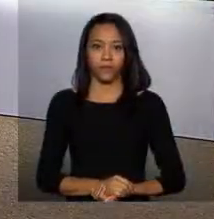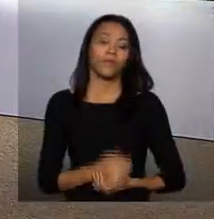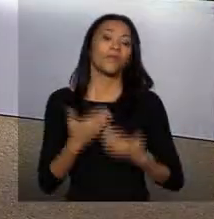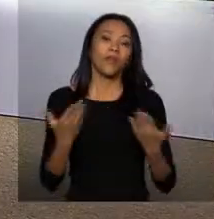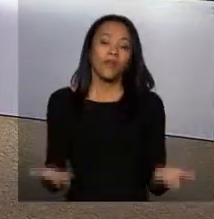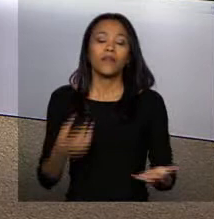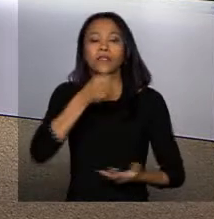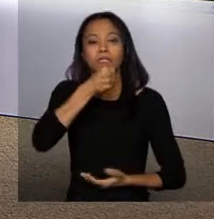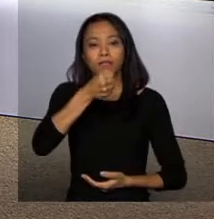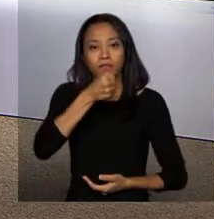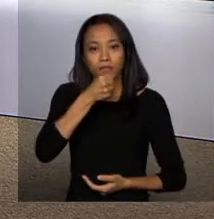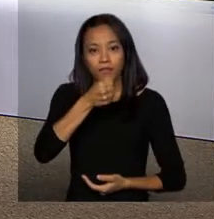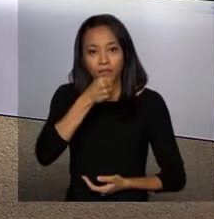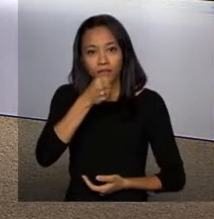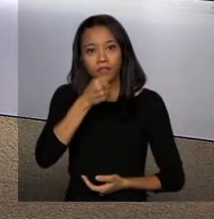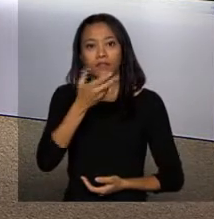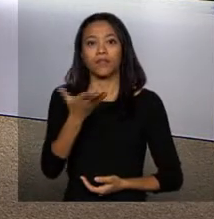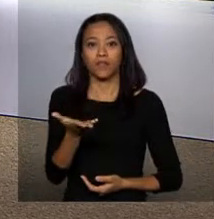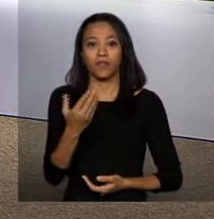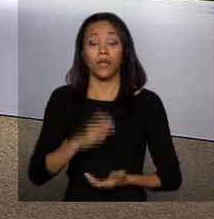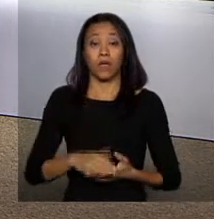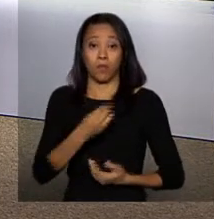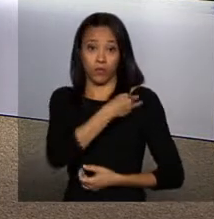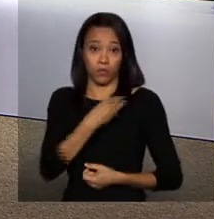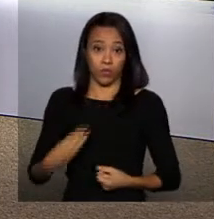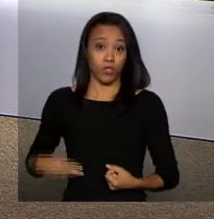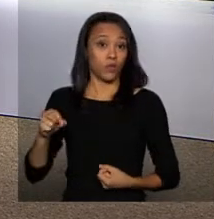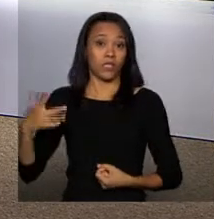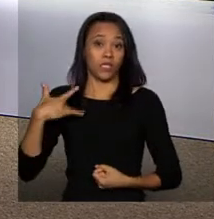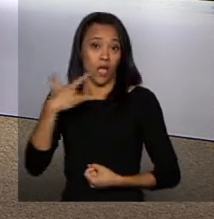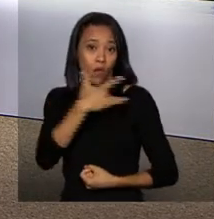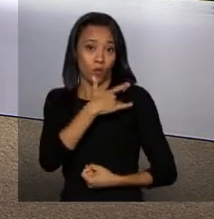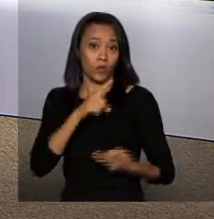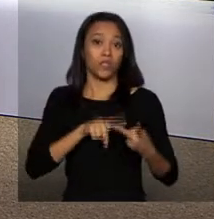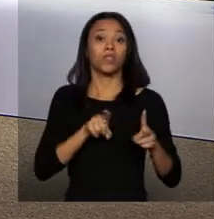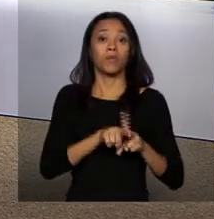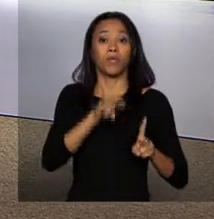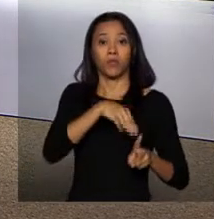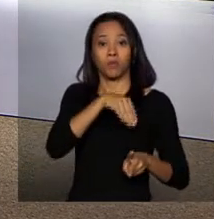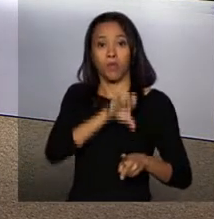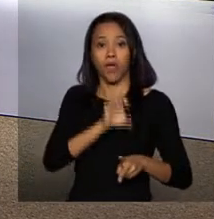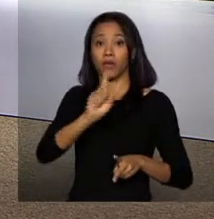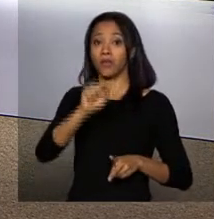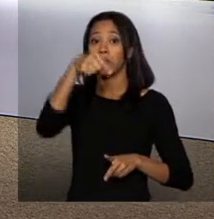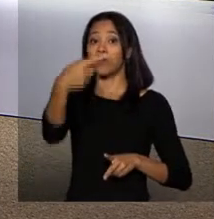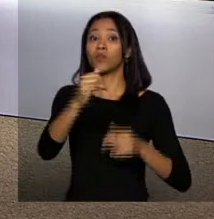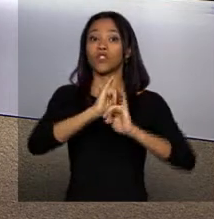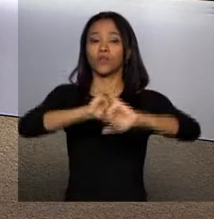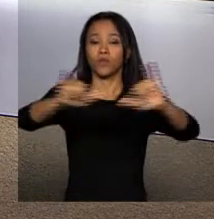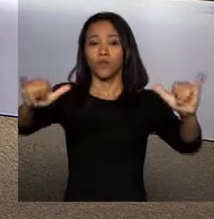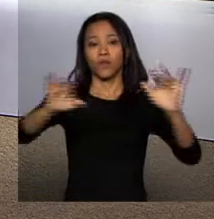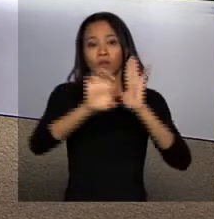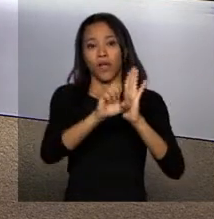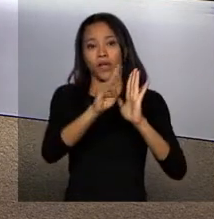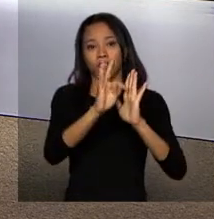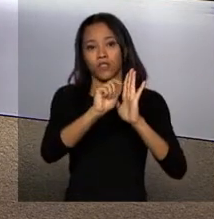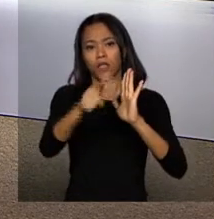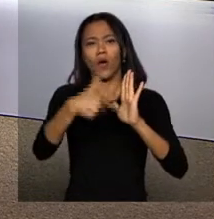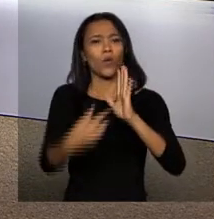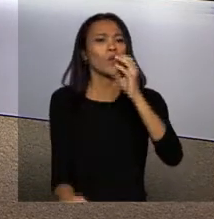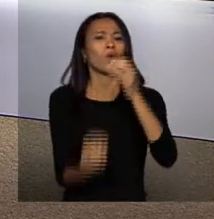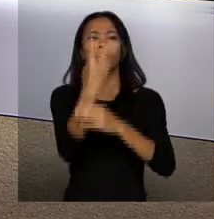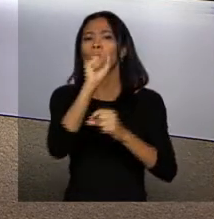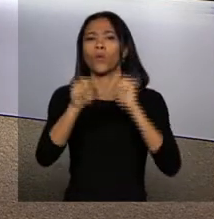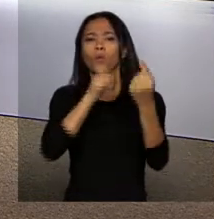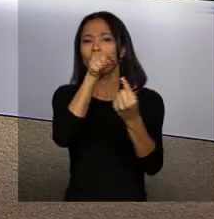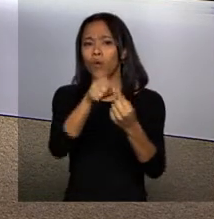Essa foi a entrevista coletiva concedida pelos ministros da Saúde e da Educação após a divulgação do edital para a criação de novos